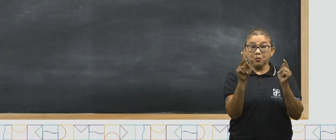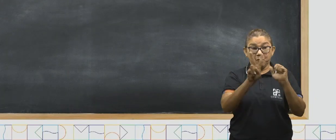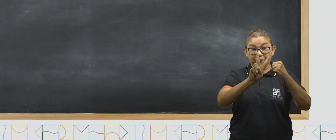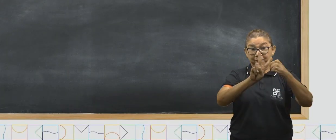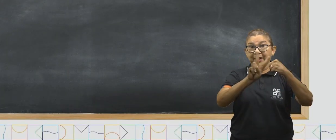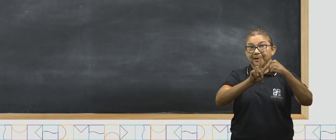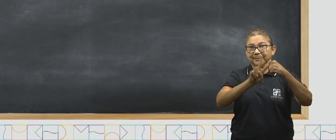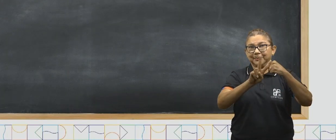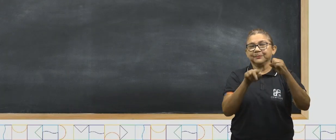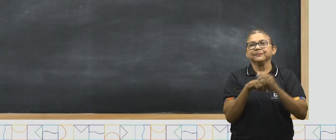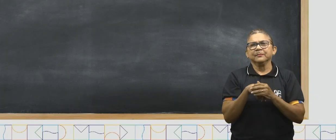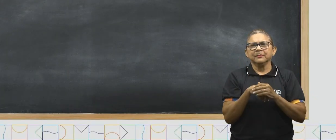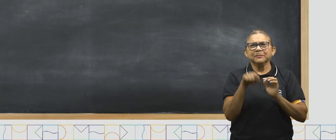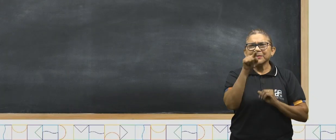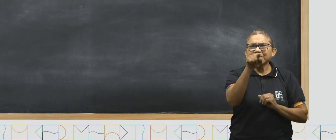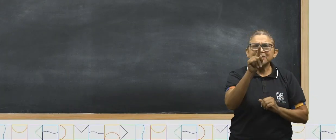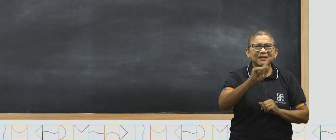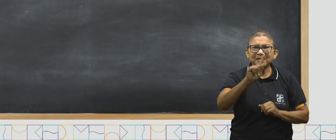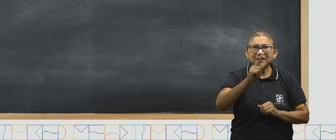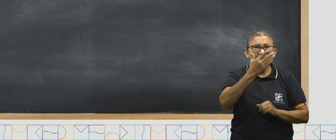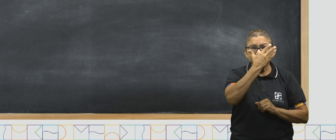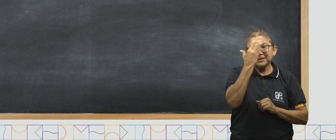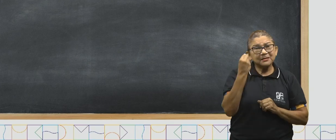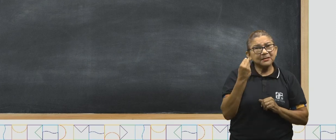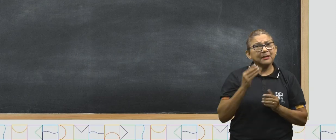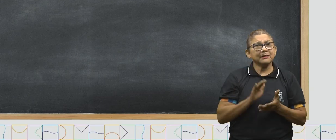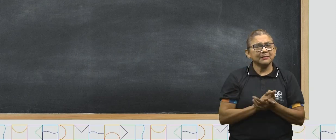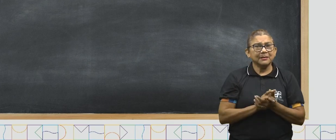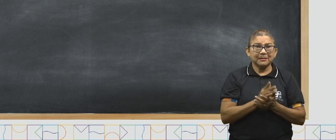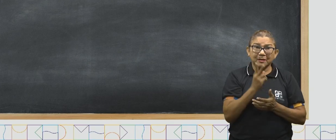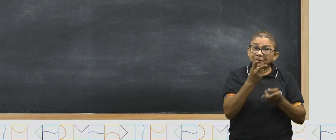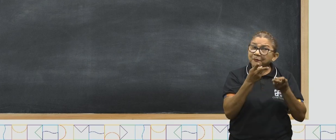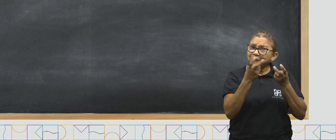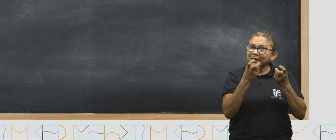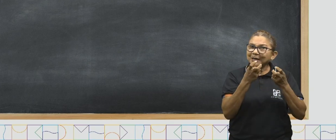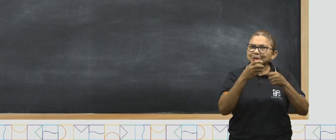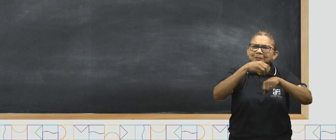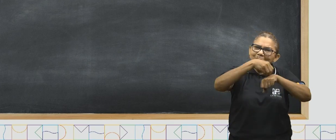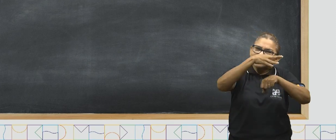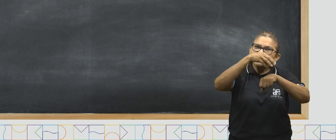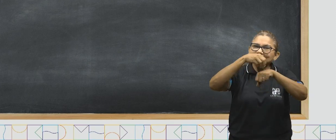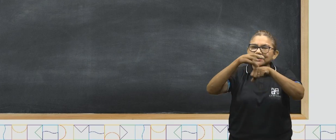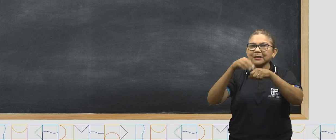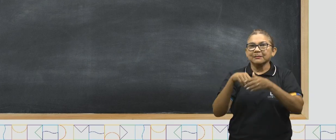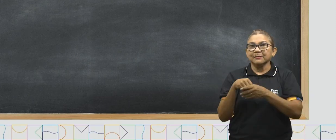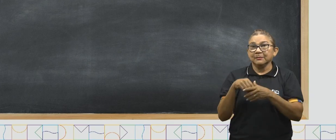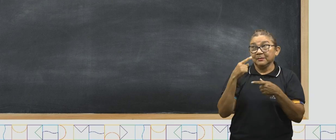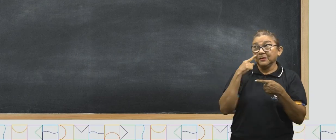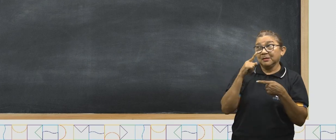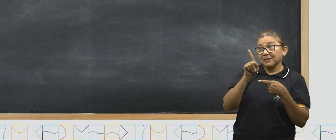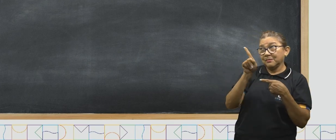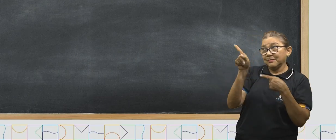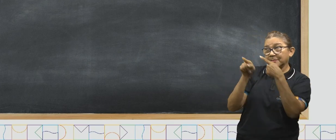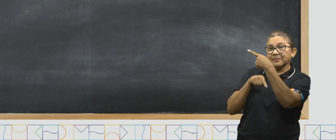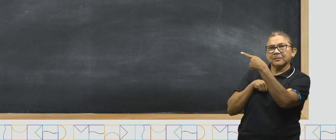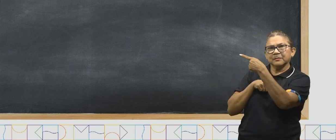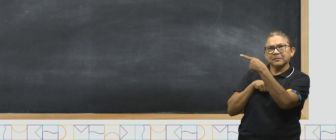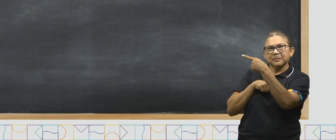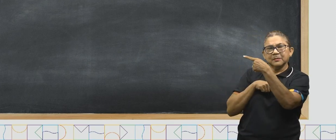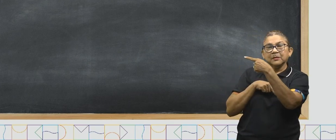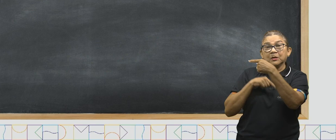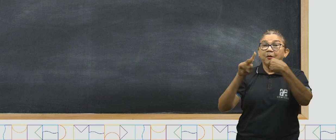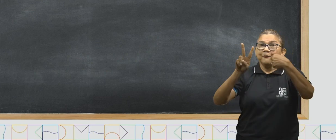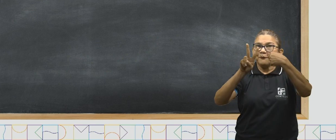E para você não esquecer mais, veja algumas dicas. Se o verbo ou o pronome